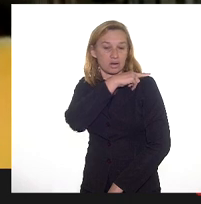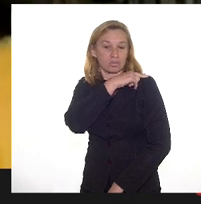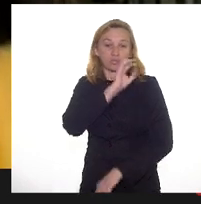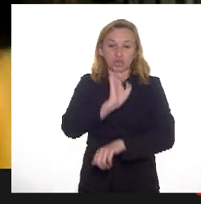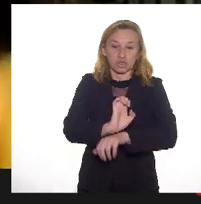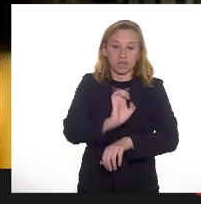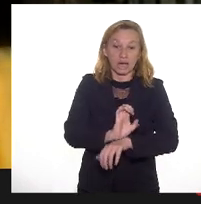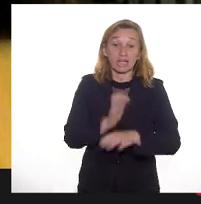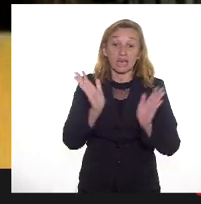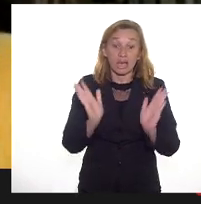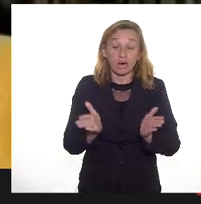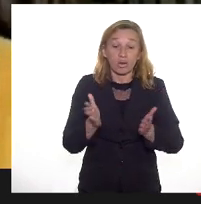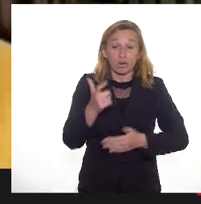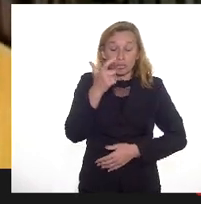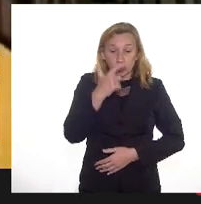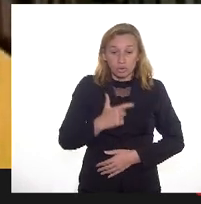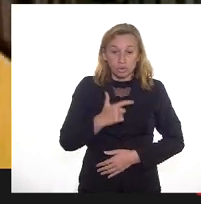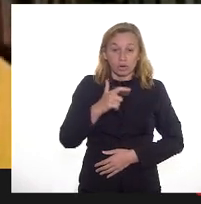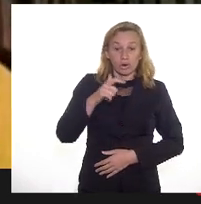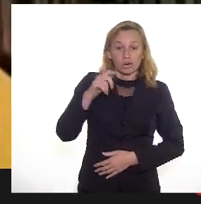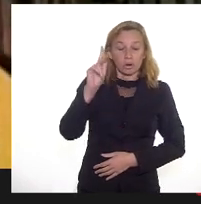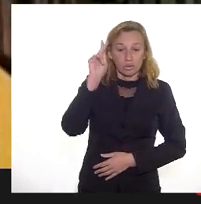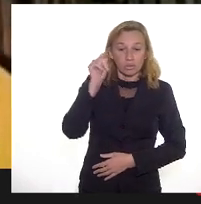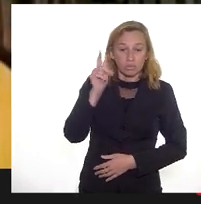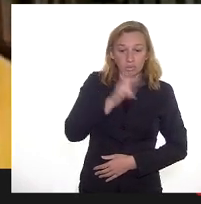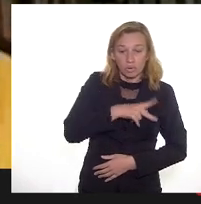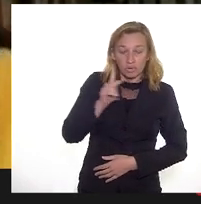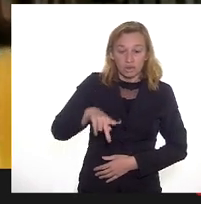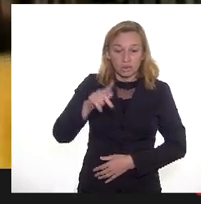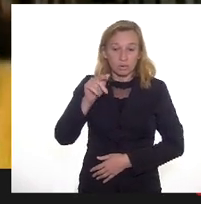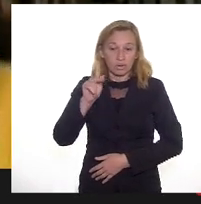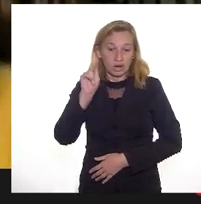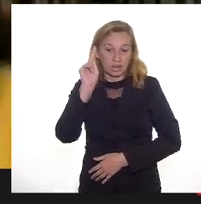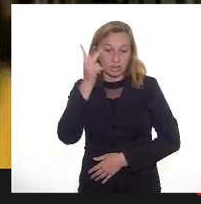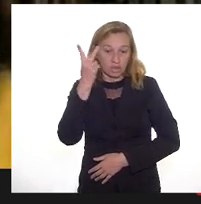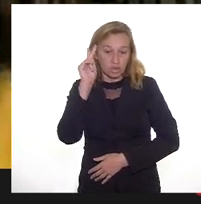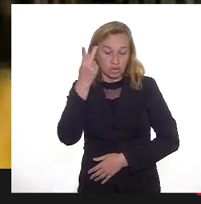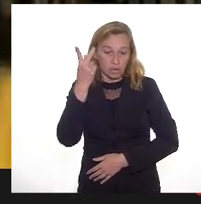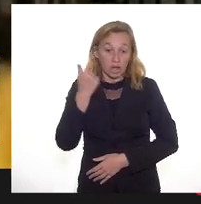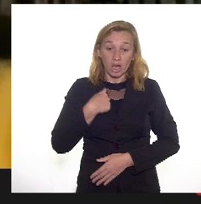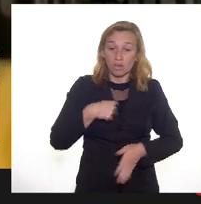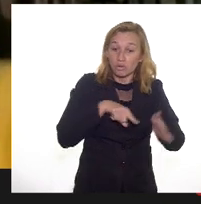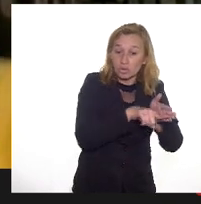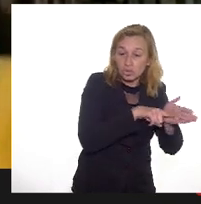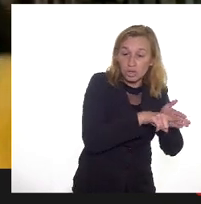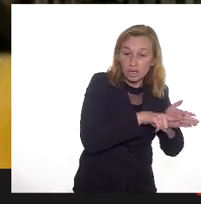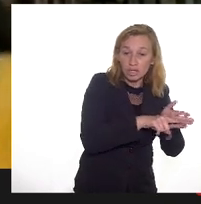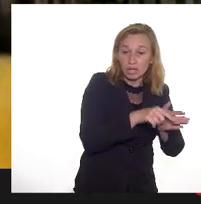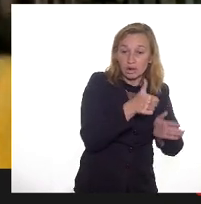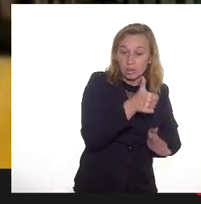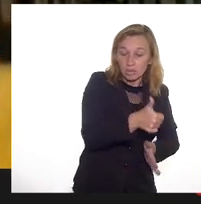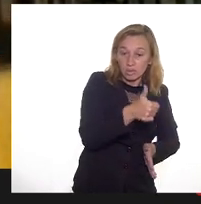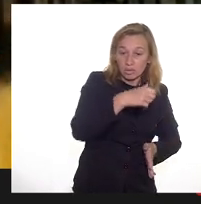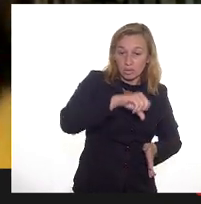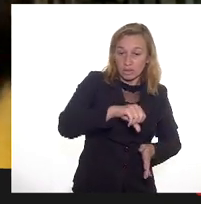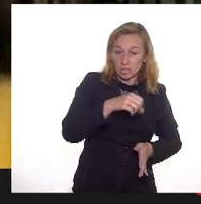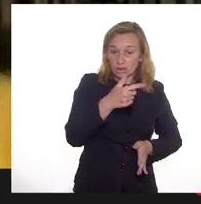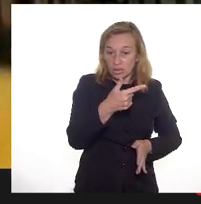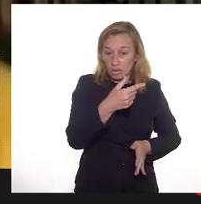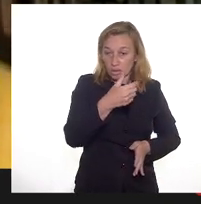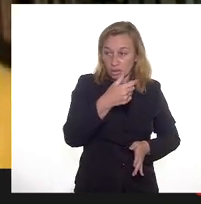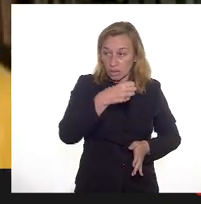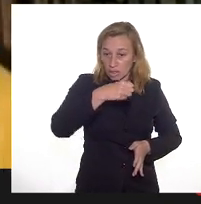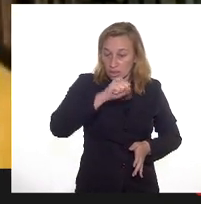historiadora, eu estudei entre 1974 e 81 a escravidão no Brasil, sobretudo